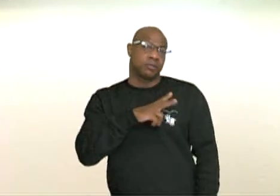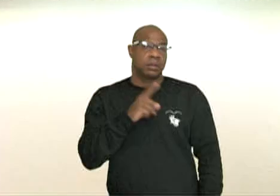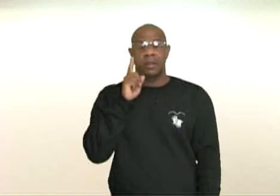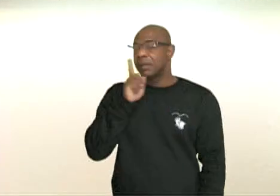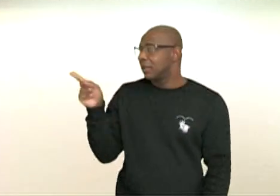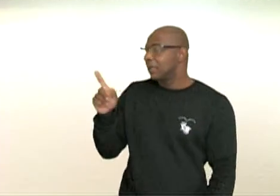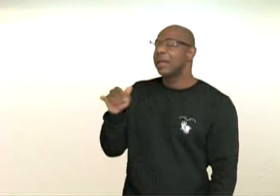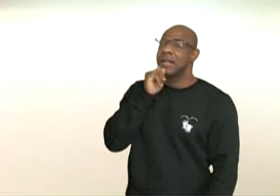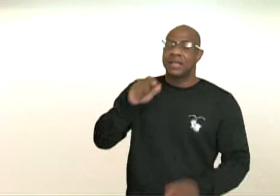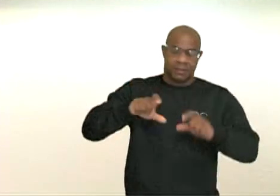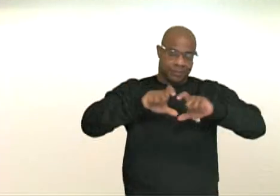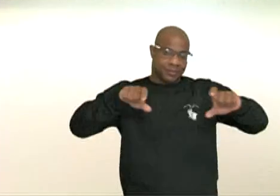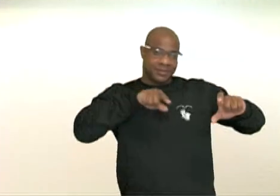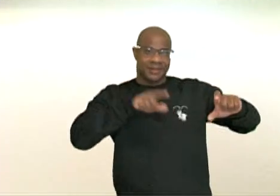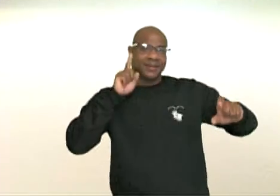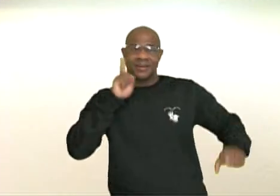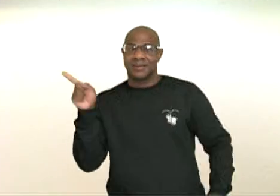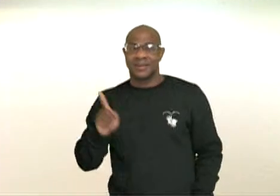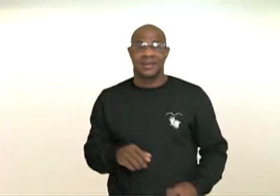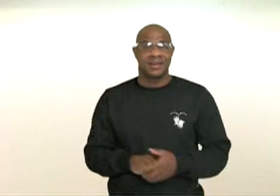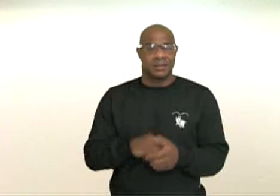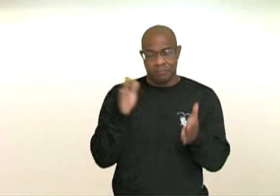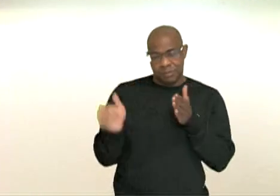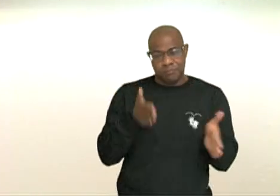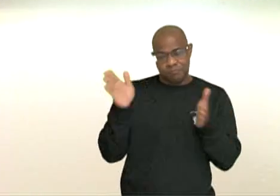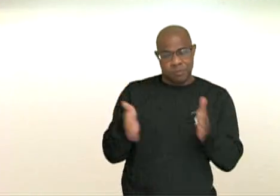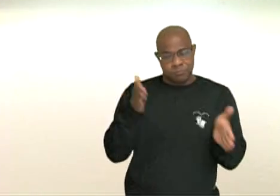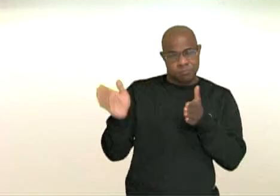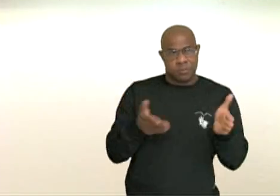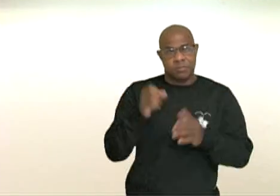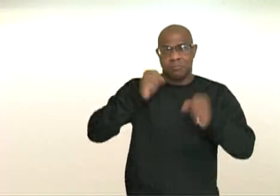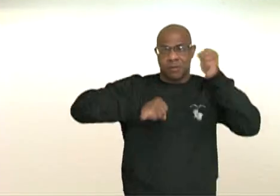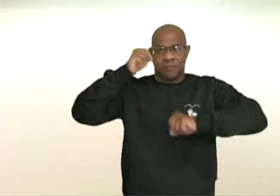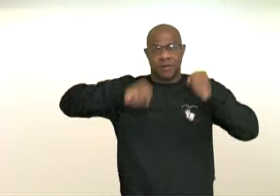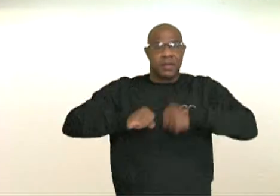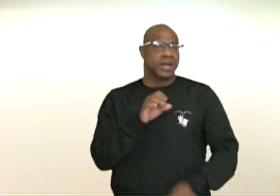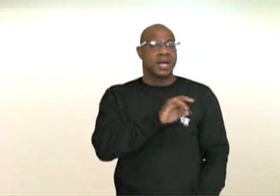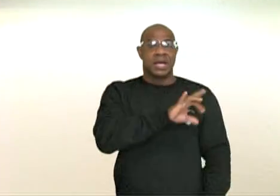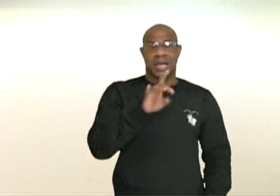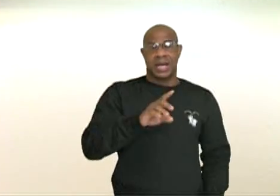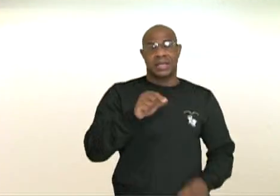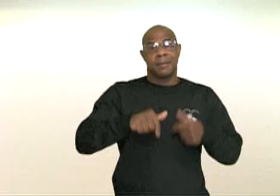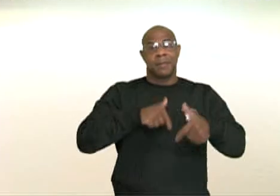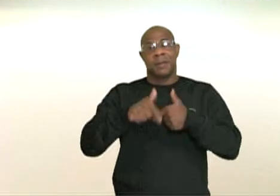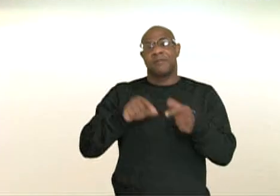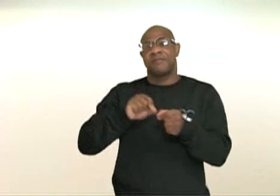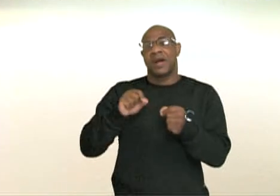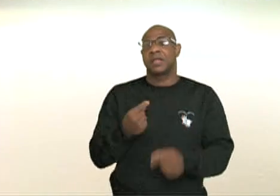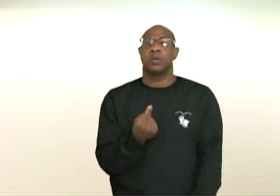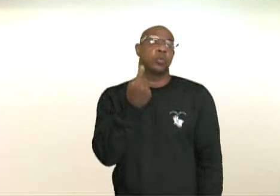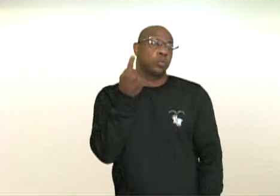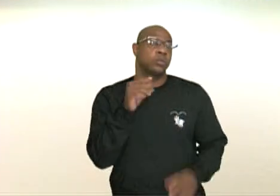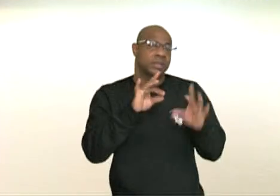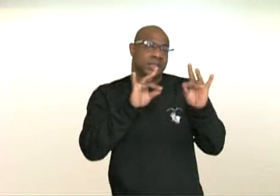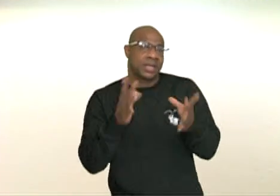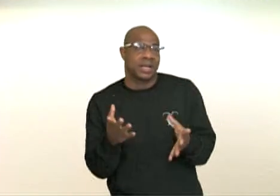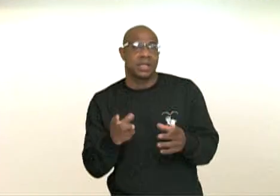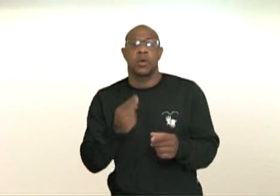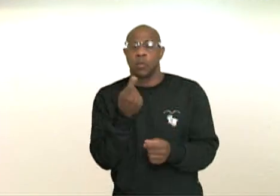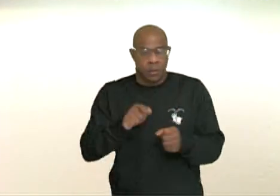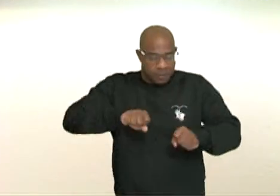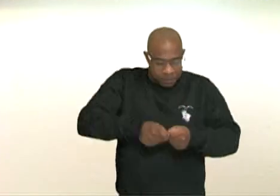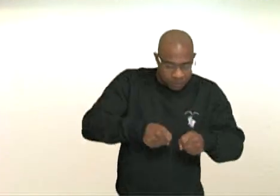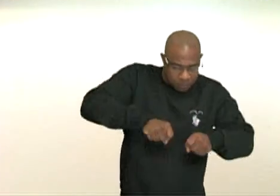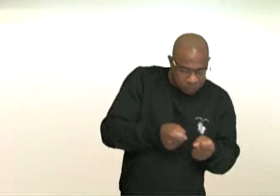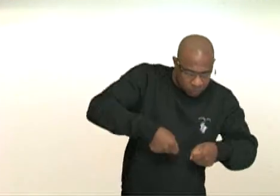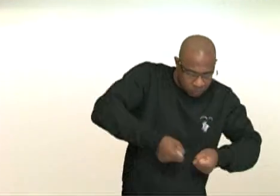exemplo na charge. Numa linha de montagem, ali numa indústria, cada pessoa faz só um detalhezinho. Então, um aperta o parafuso, outro